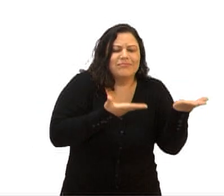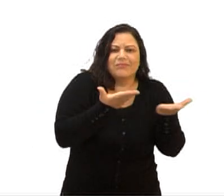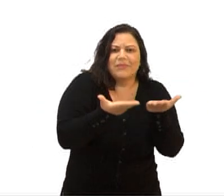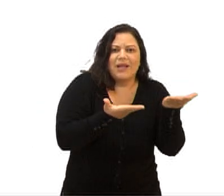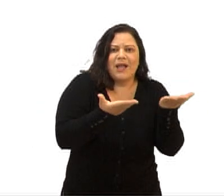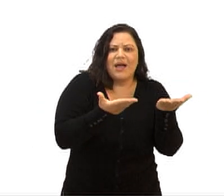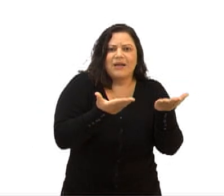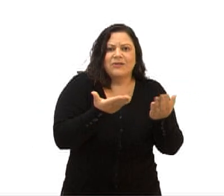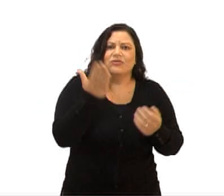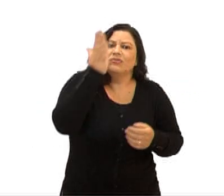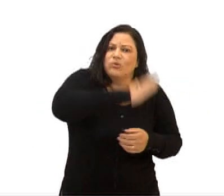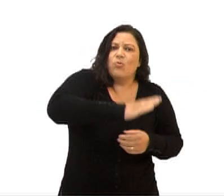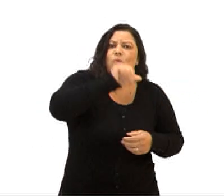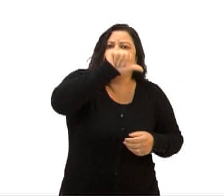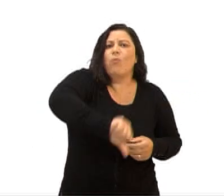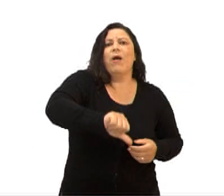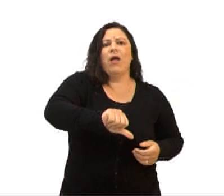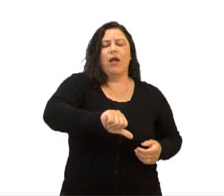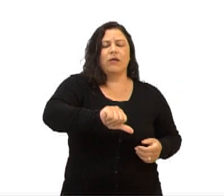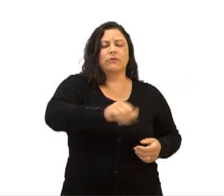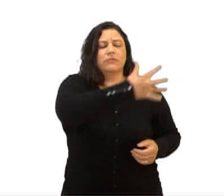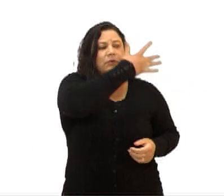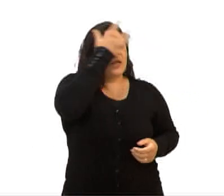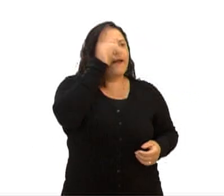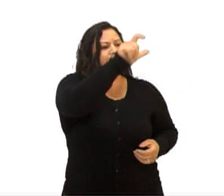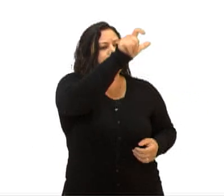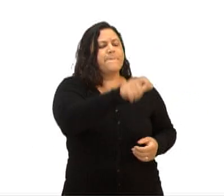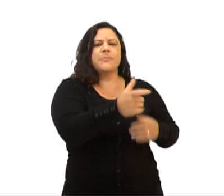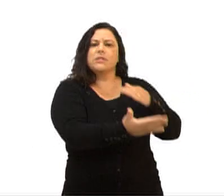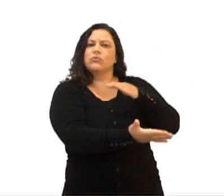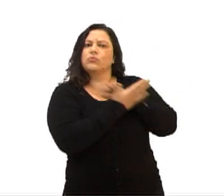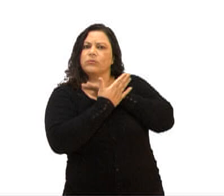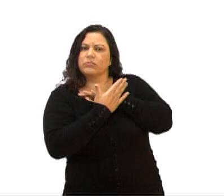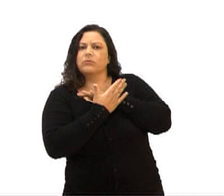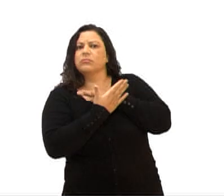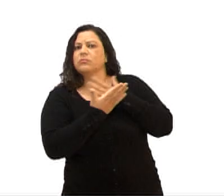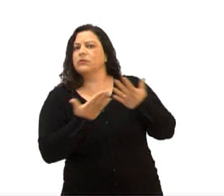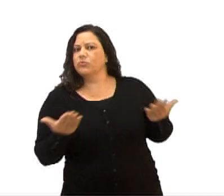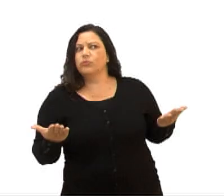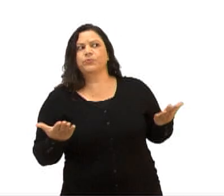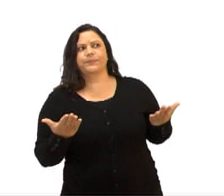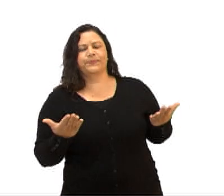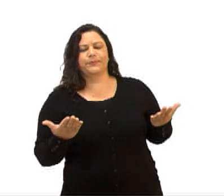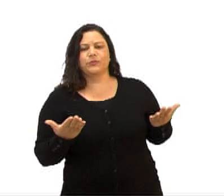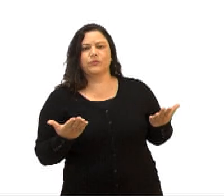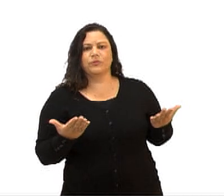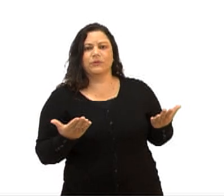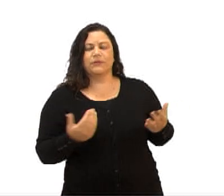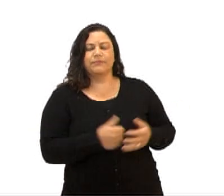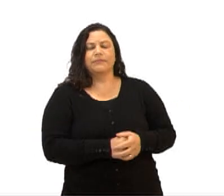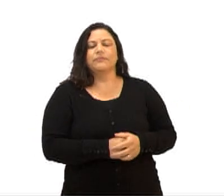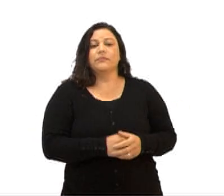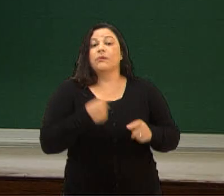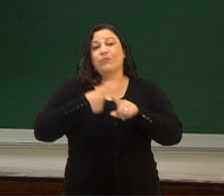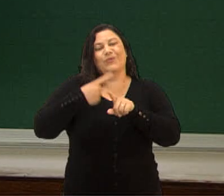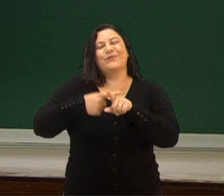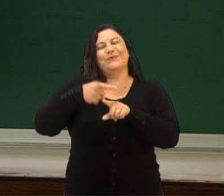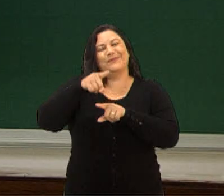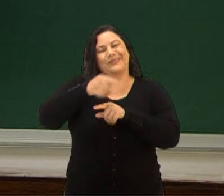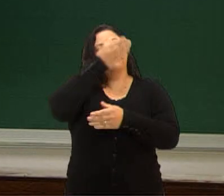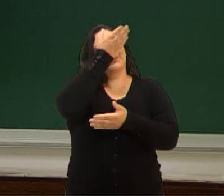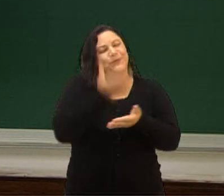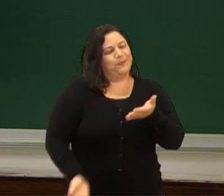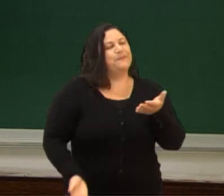pessoa que ajuda, ou que te ajuda, ou que te dá algum benefício, porque você pode perder